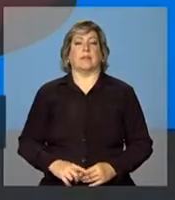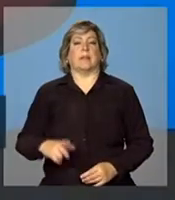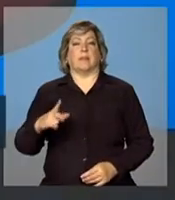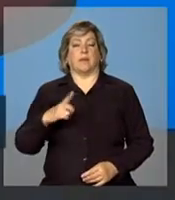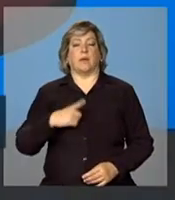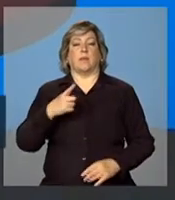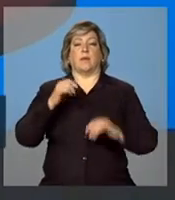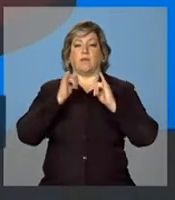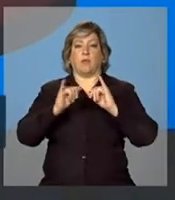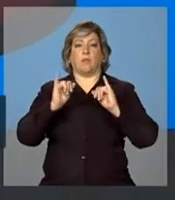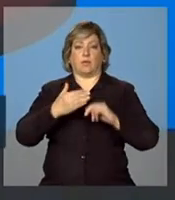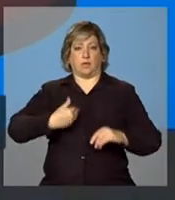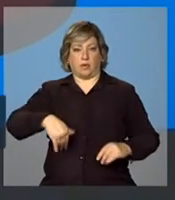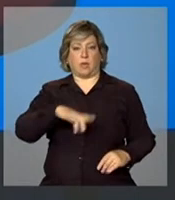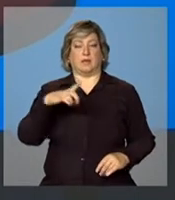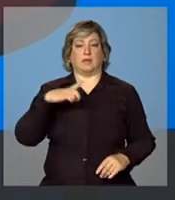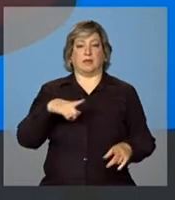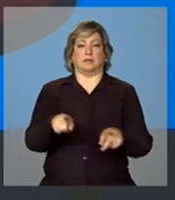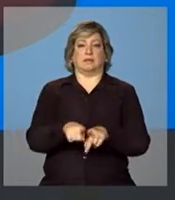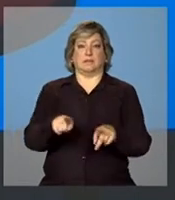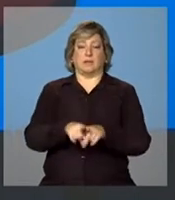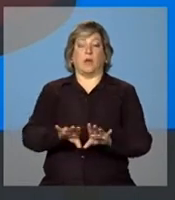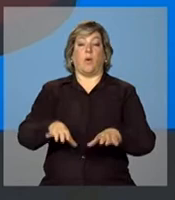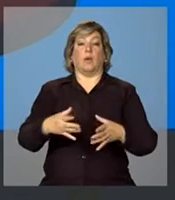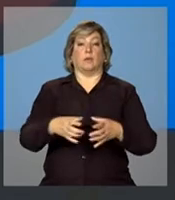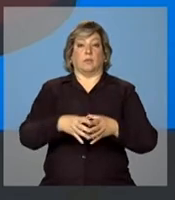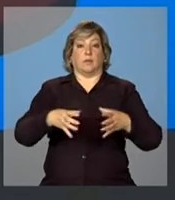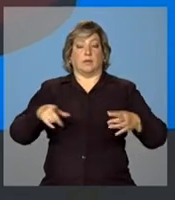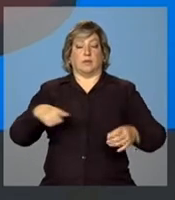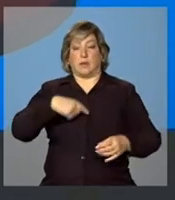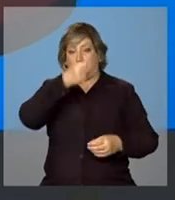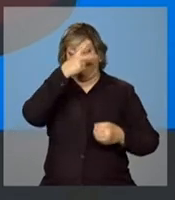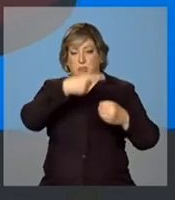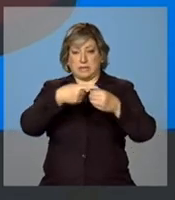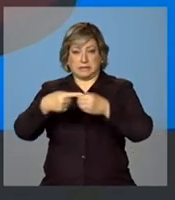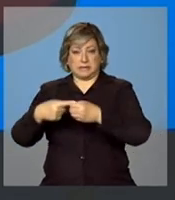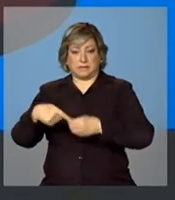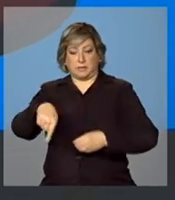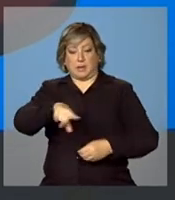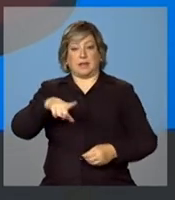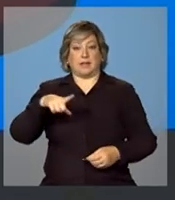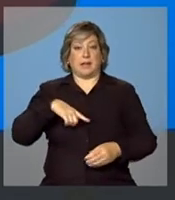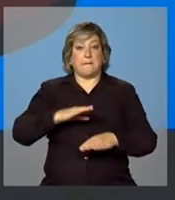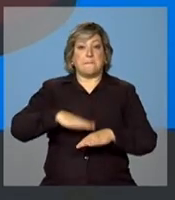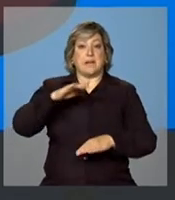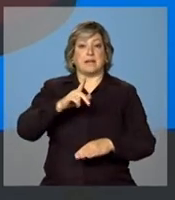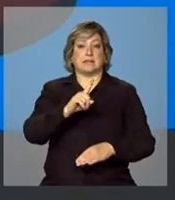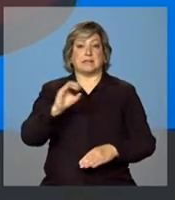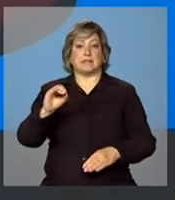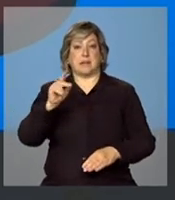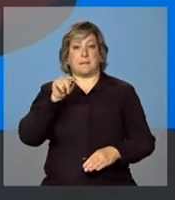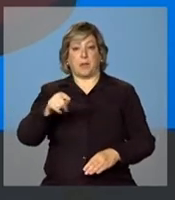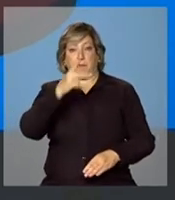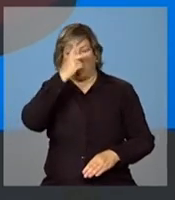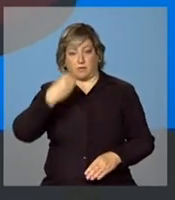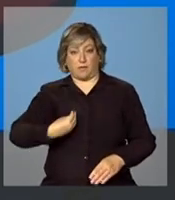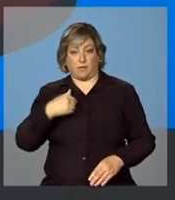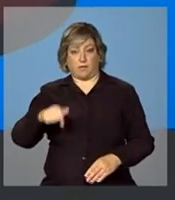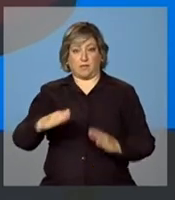também, quando nós expandimos a amostra para municípios acima de 100 mil habitantes, né, o percentual que ainda não regulamentaram